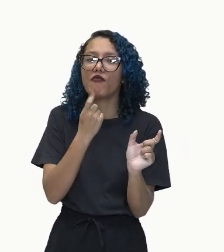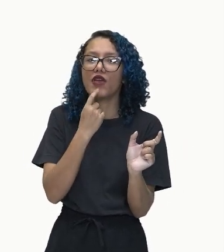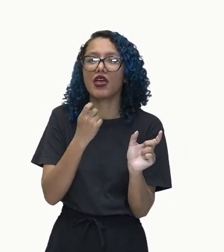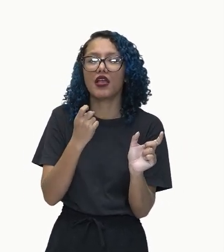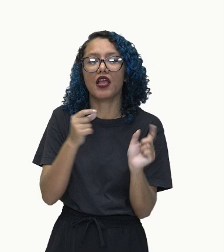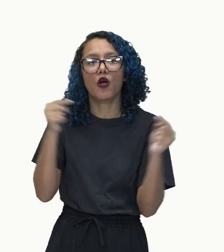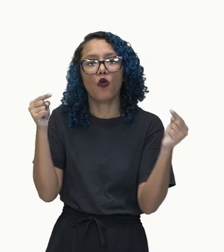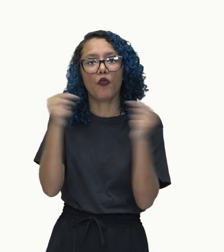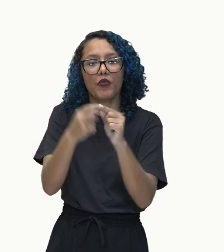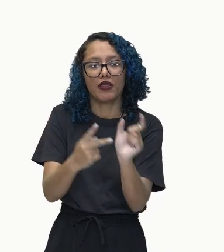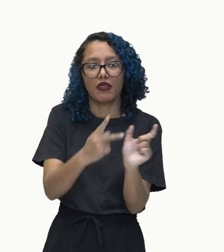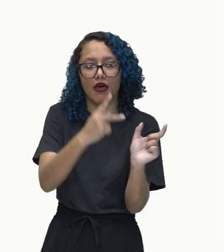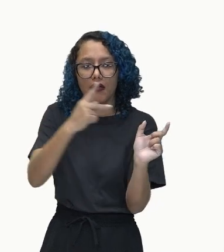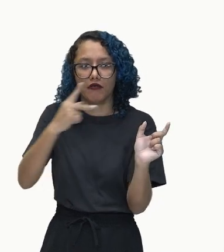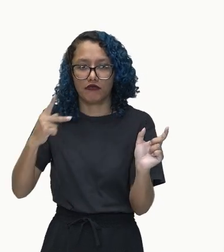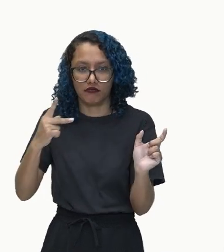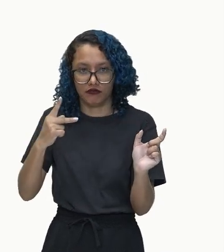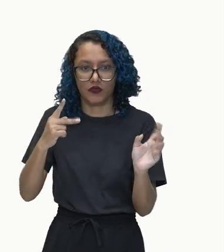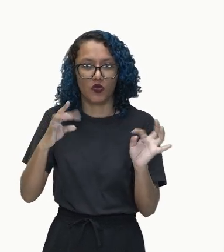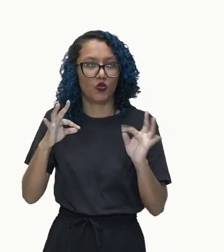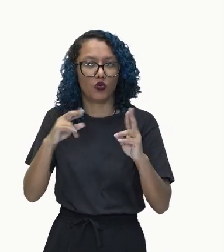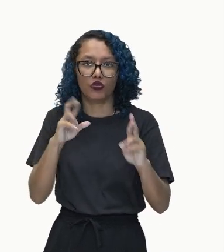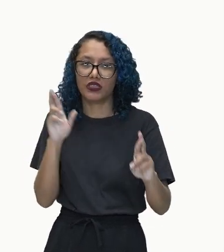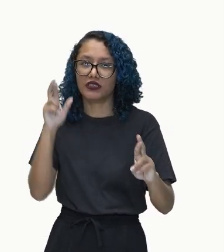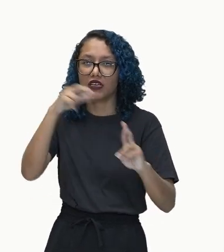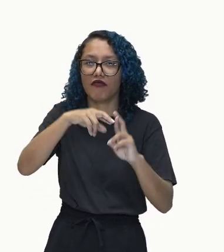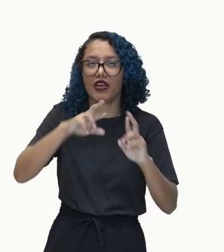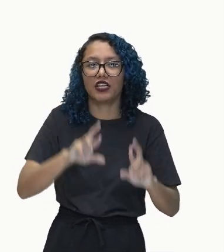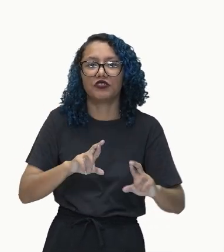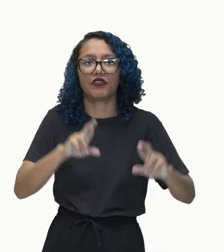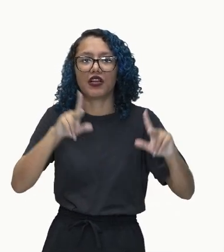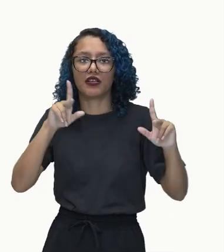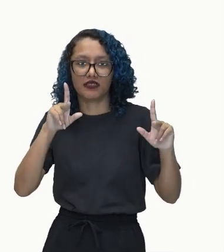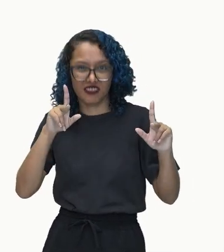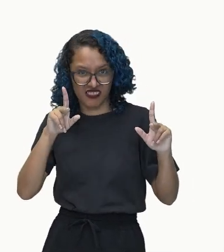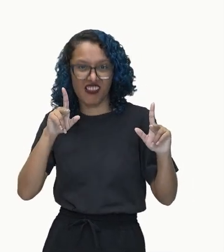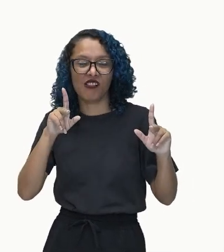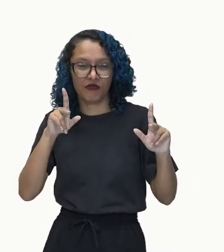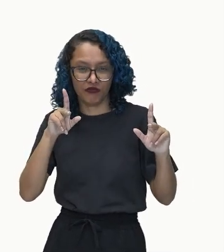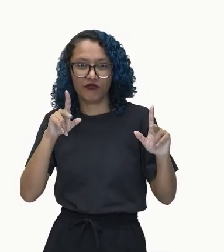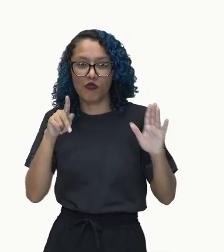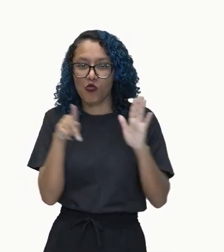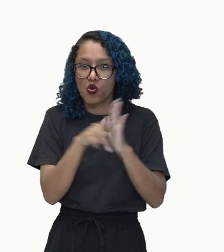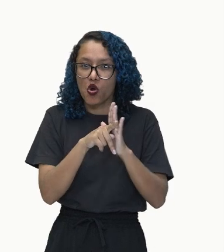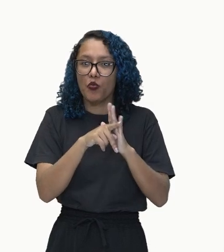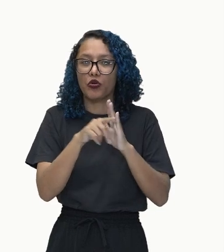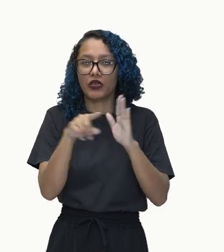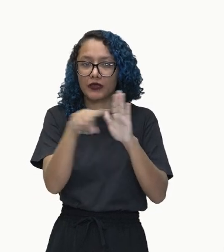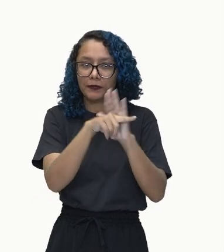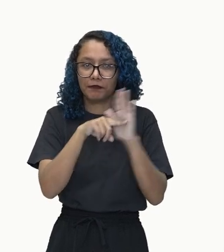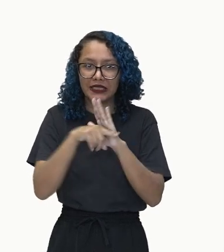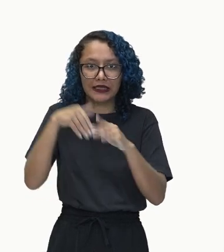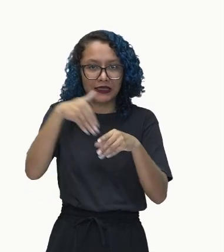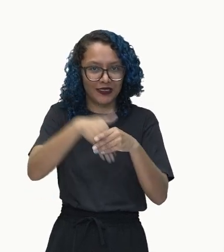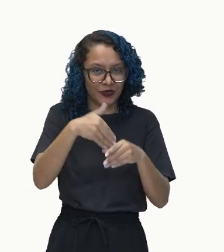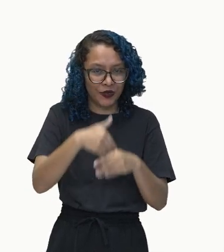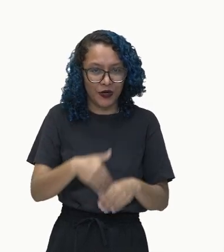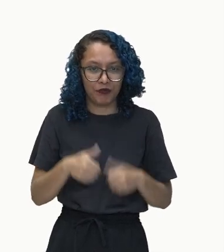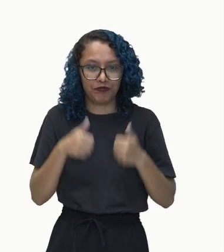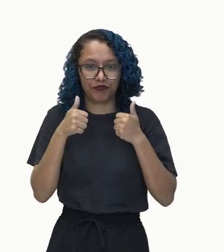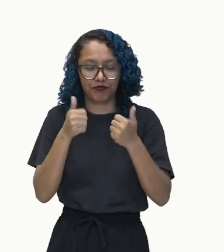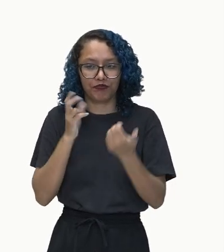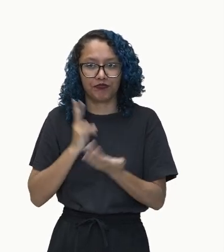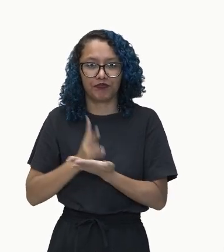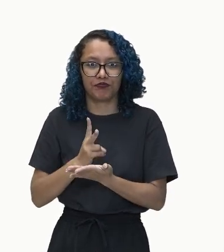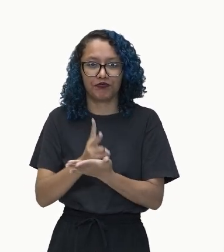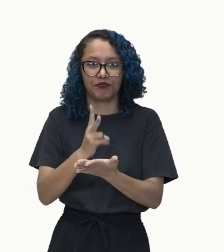grande diferença nos resultados das pesquisas eleitorais é que ela causou problema. Ok? Muito bem. Vamos prosseguindo? Olha só, que